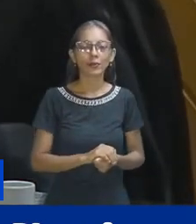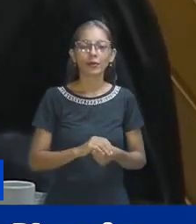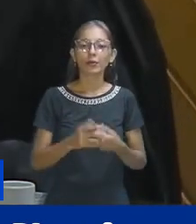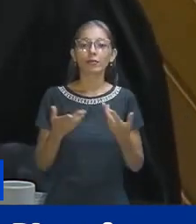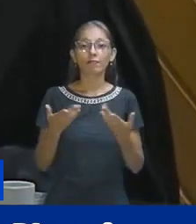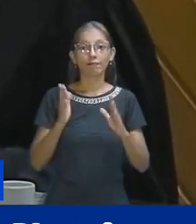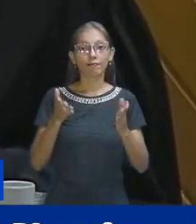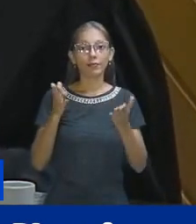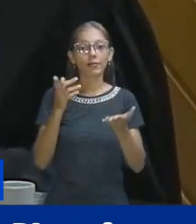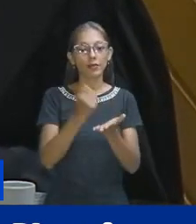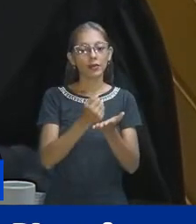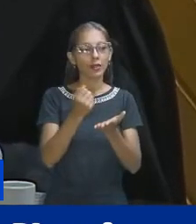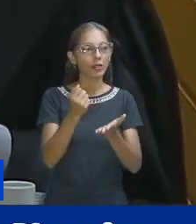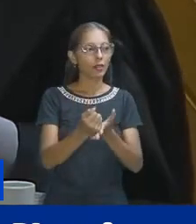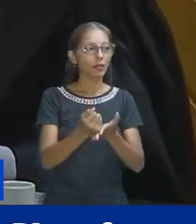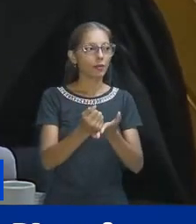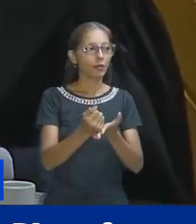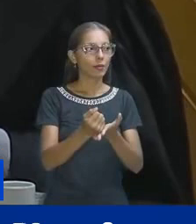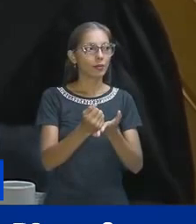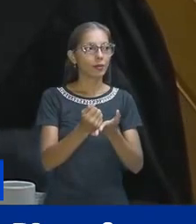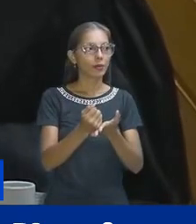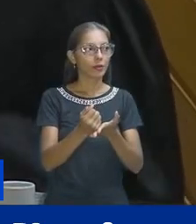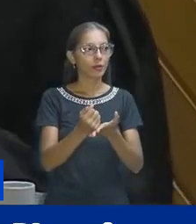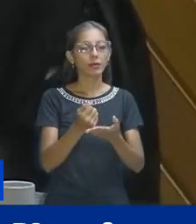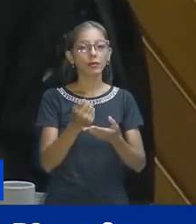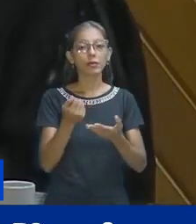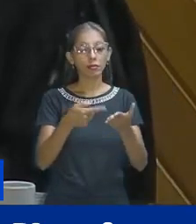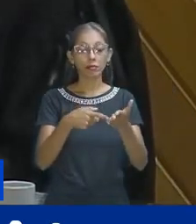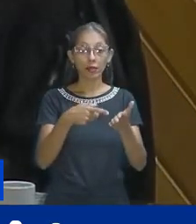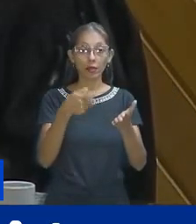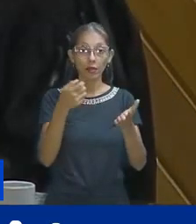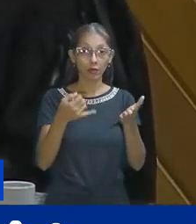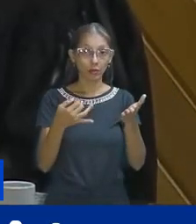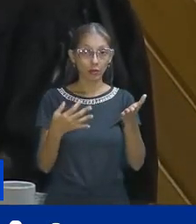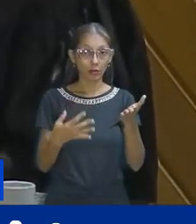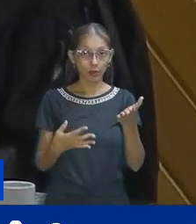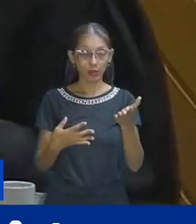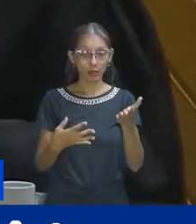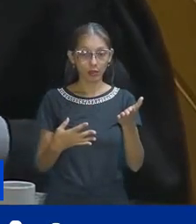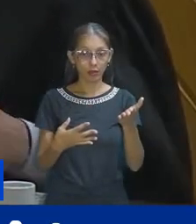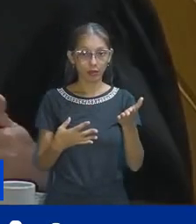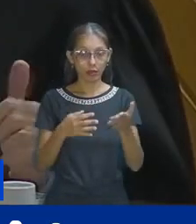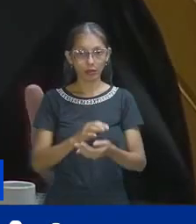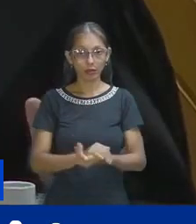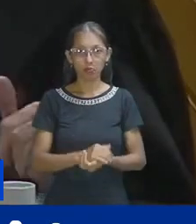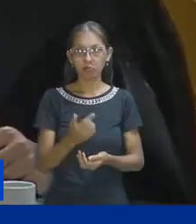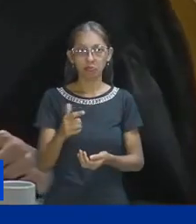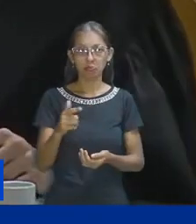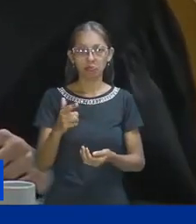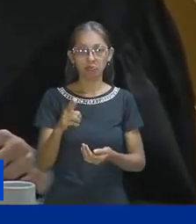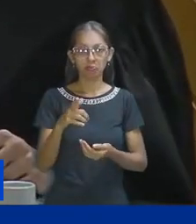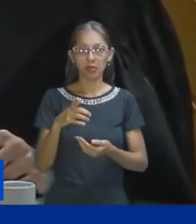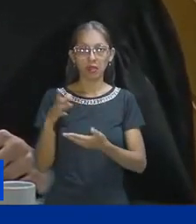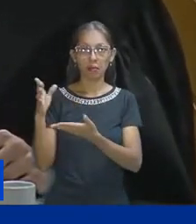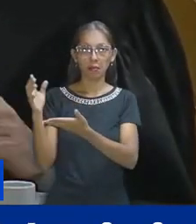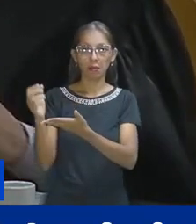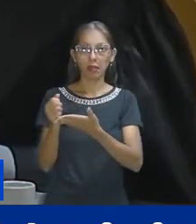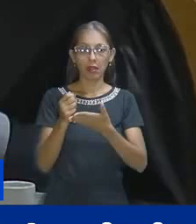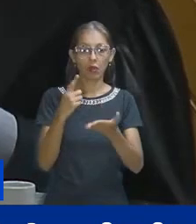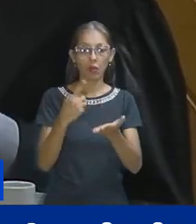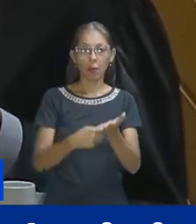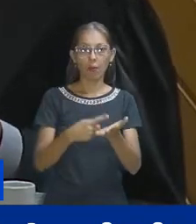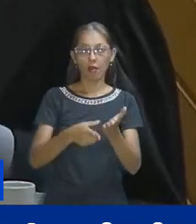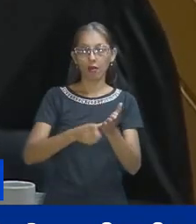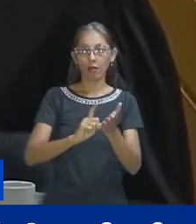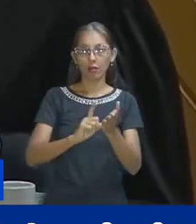provimento jurisdicional afirmando que não houve, por parte de João Diomédes, transporte irregular de eleitores. Inferior da tela, isso tem